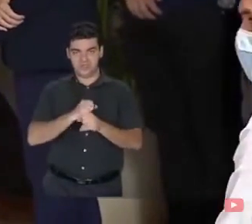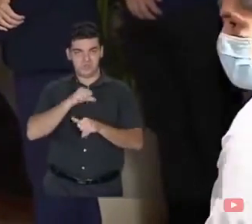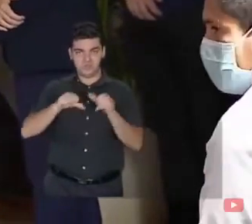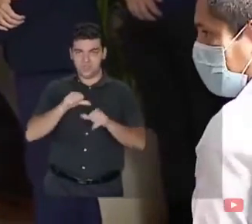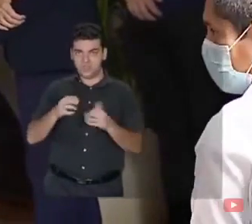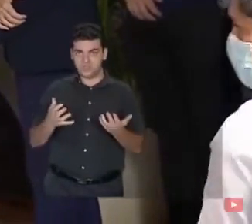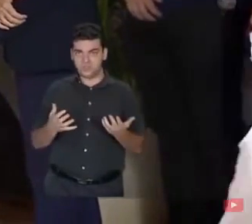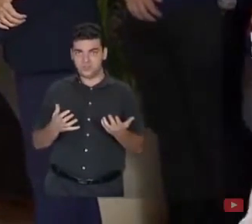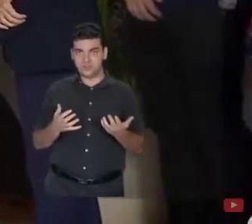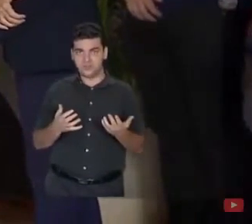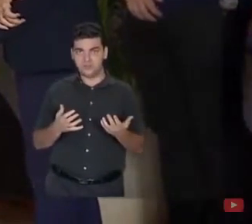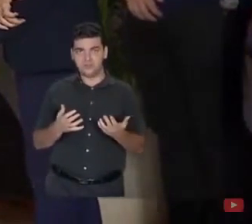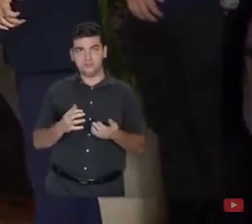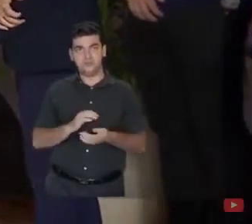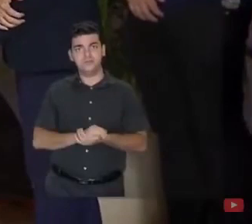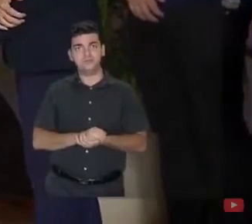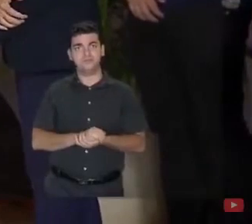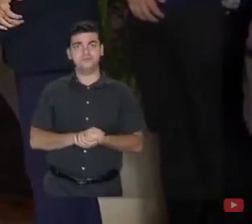TSE?